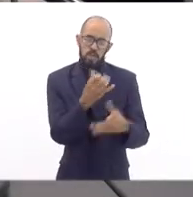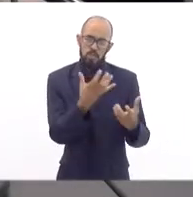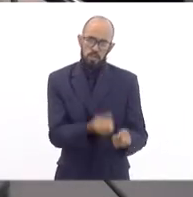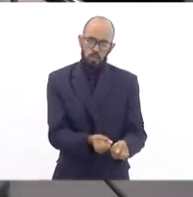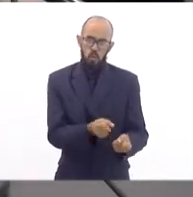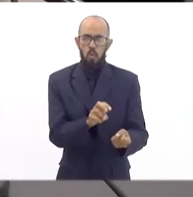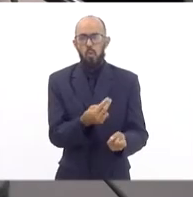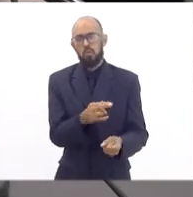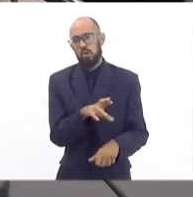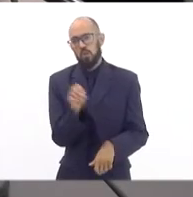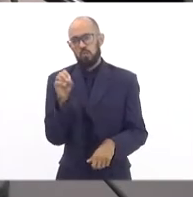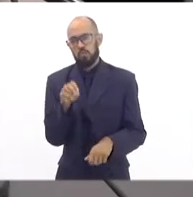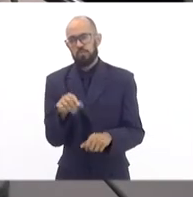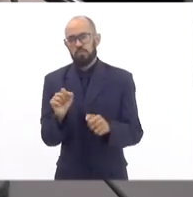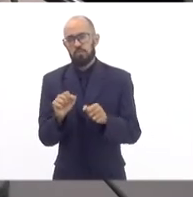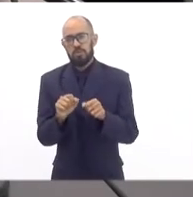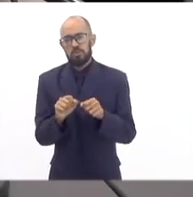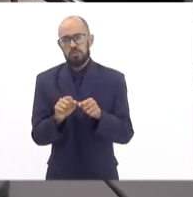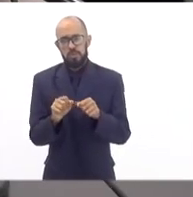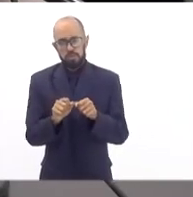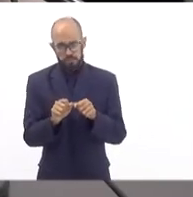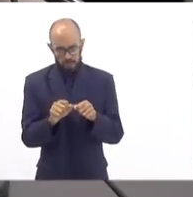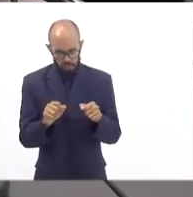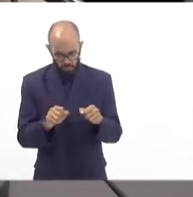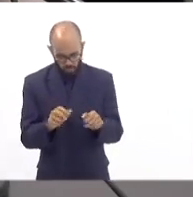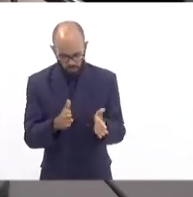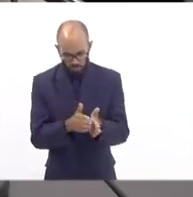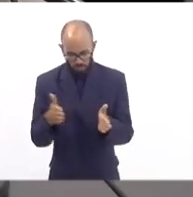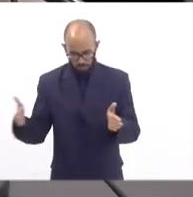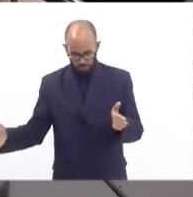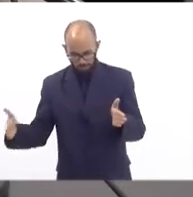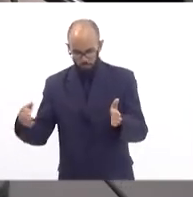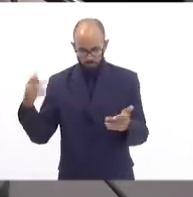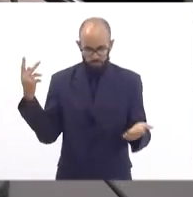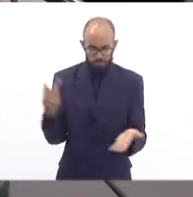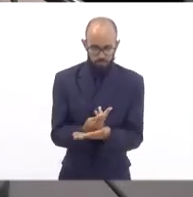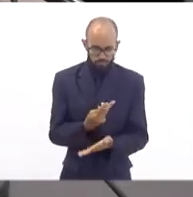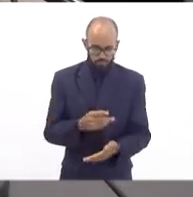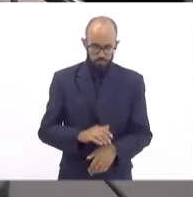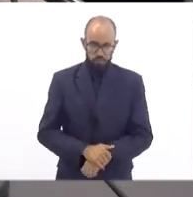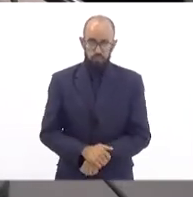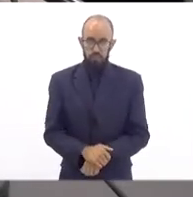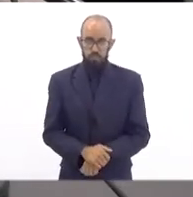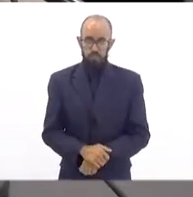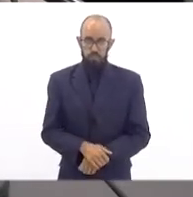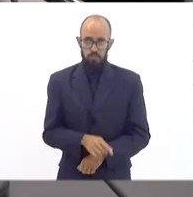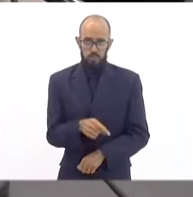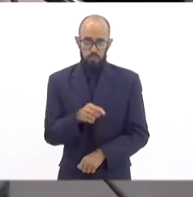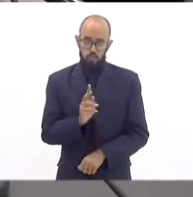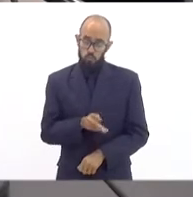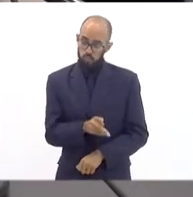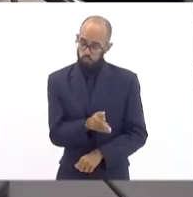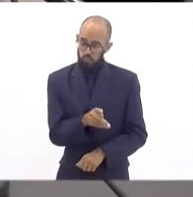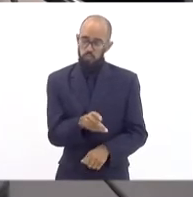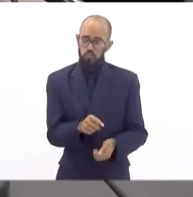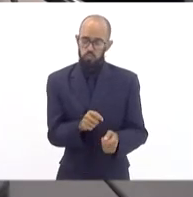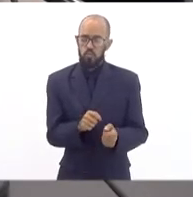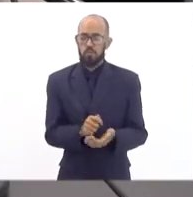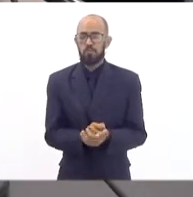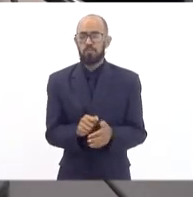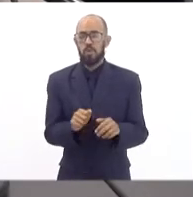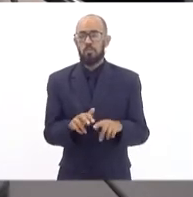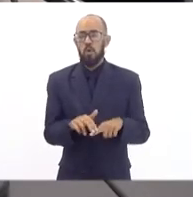com que a prorrogação que foi antecipada aconteça. É uma condição resolutiva. Isso ainda está em andamento. Com a